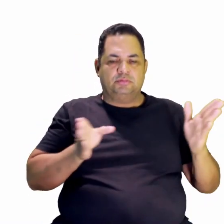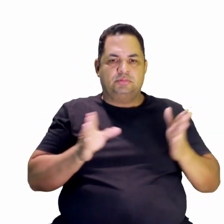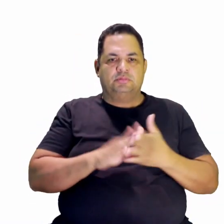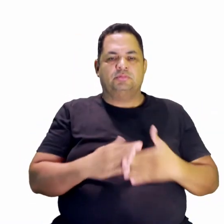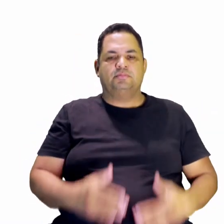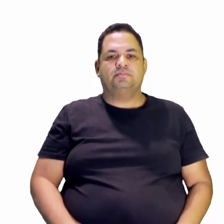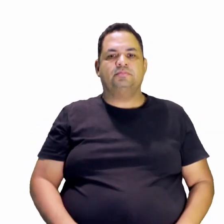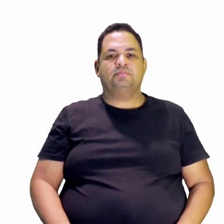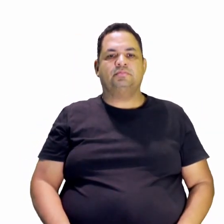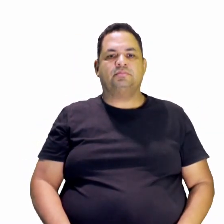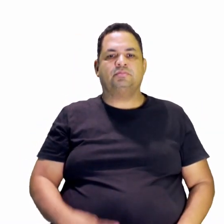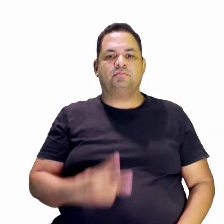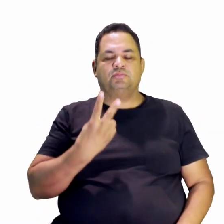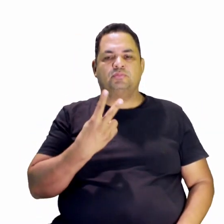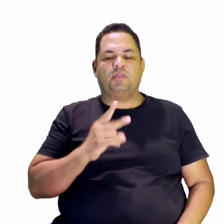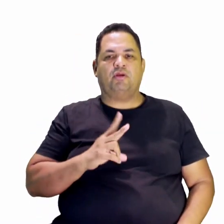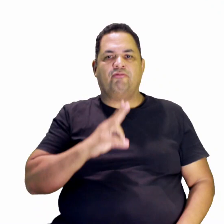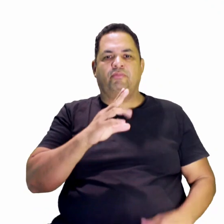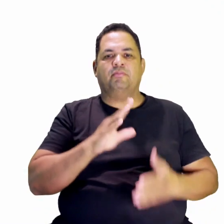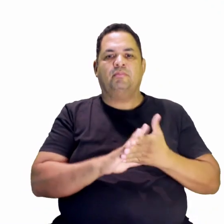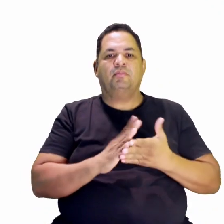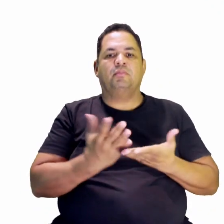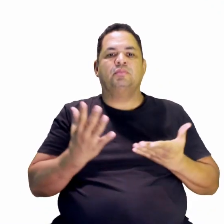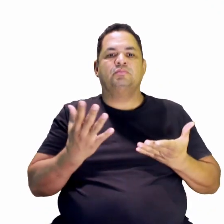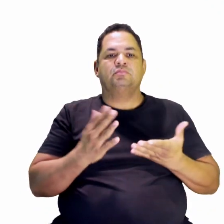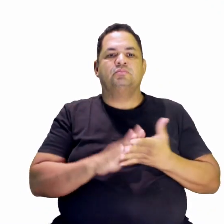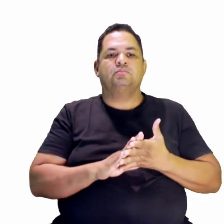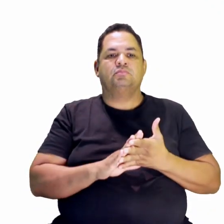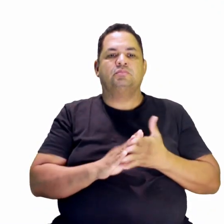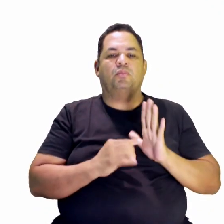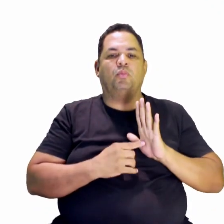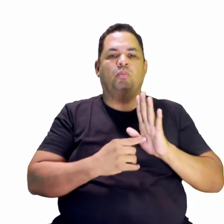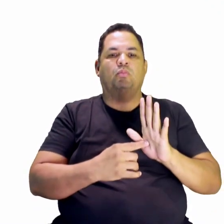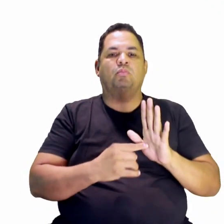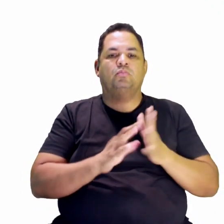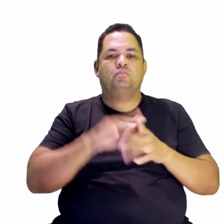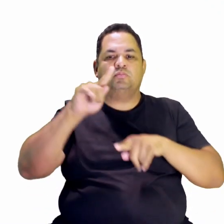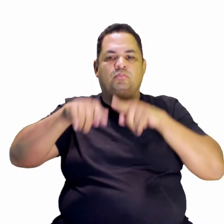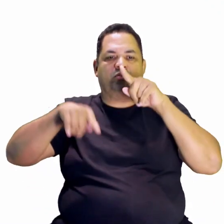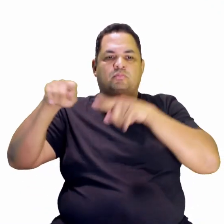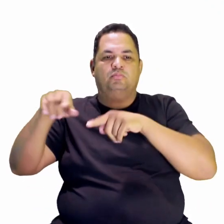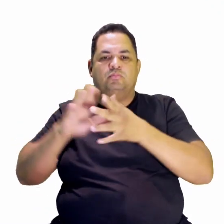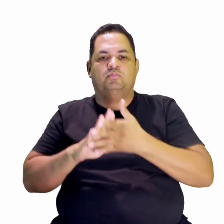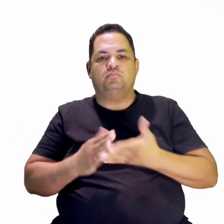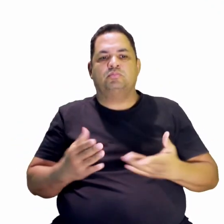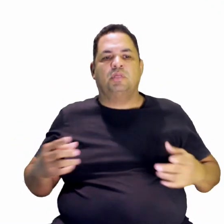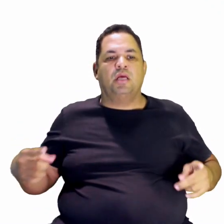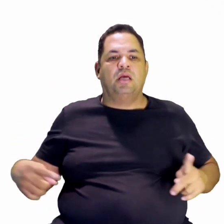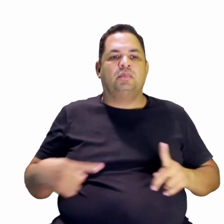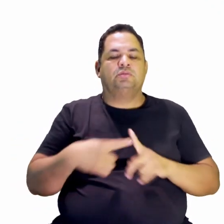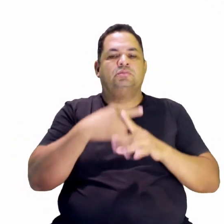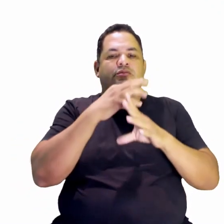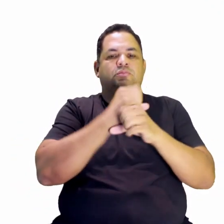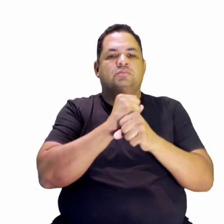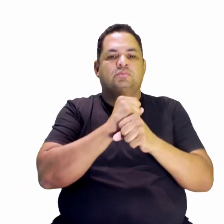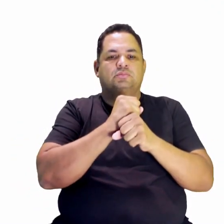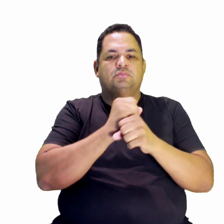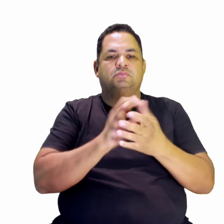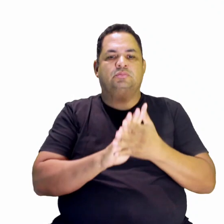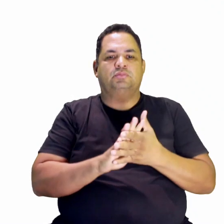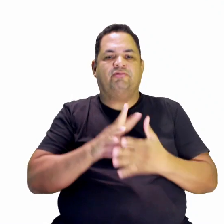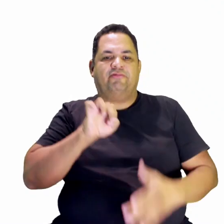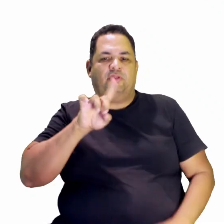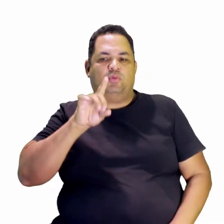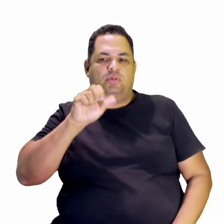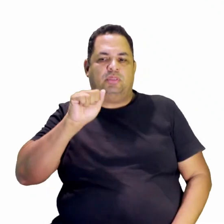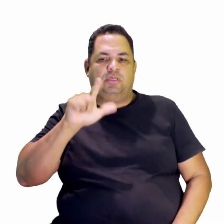resultante de um sistema de duas ou mais forças pode determinar-se graficamente pela adição dos vetores força, adição vetorial.